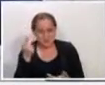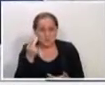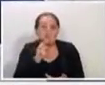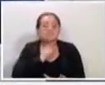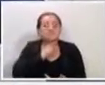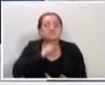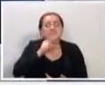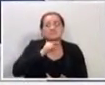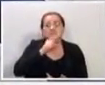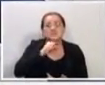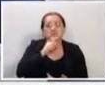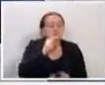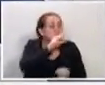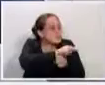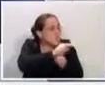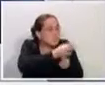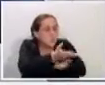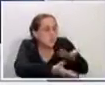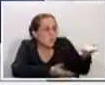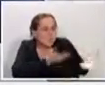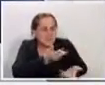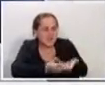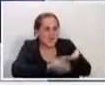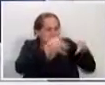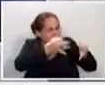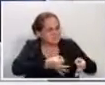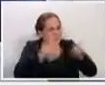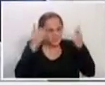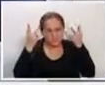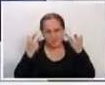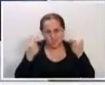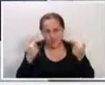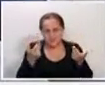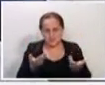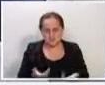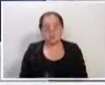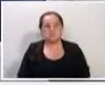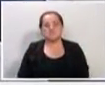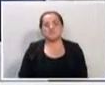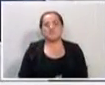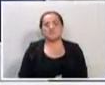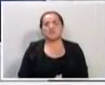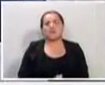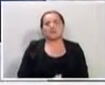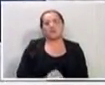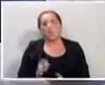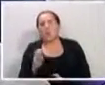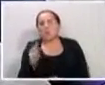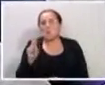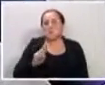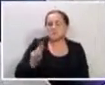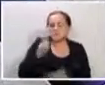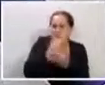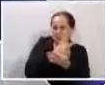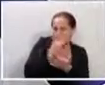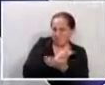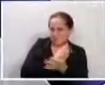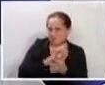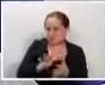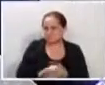vão não vão cuidar bem dos animais e no final isso vai ser é um uso abusivo enfim